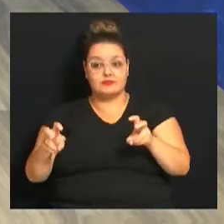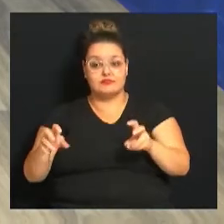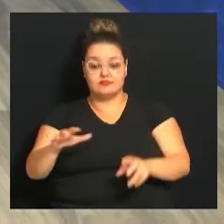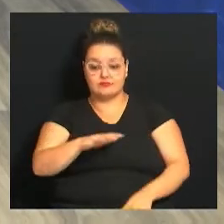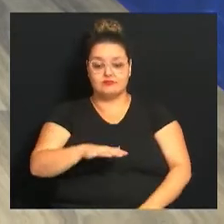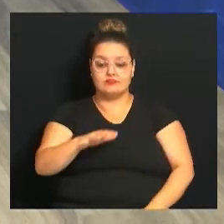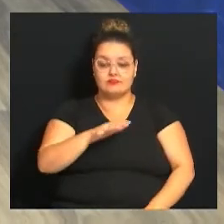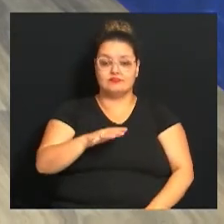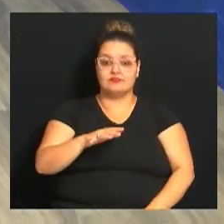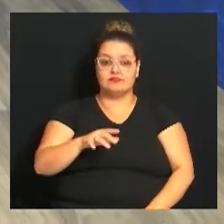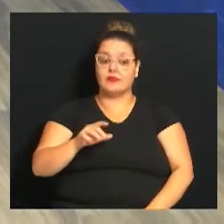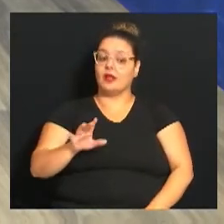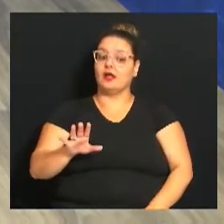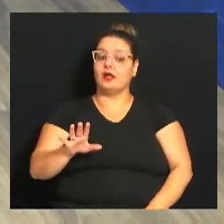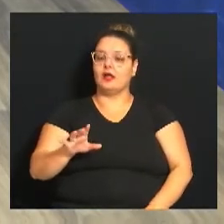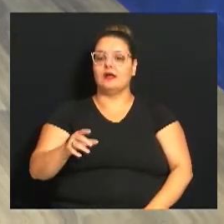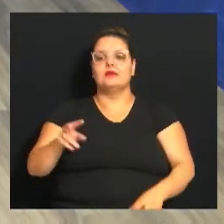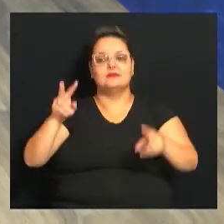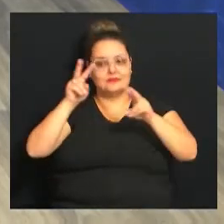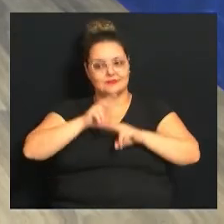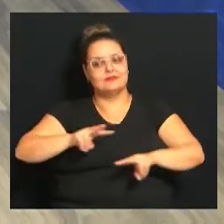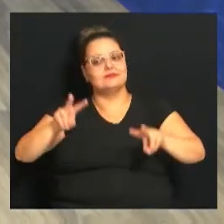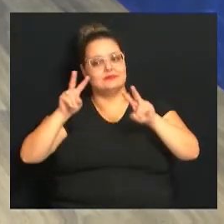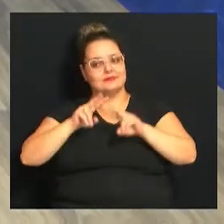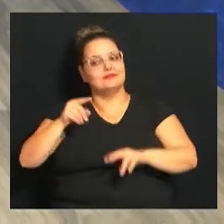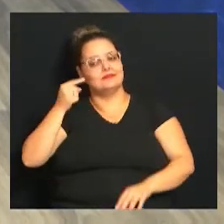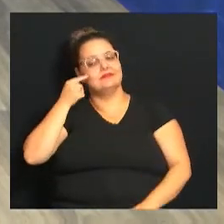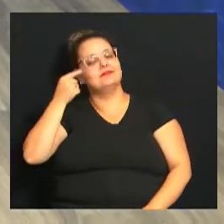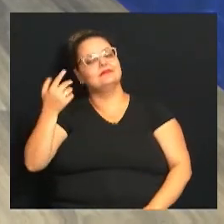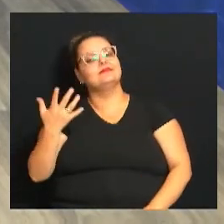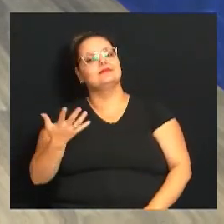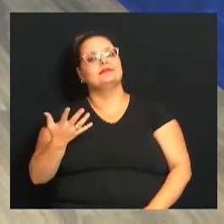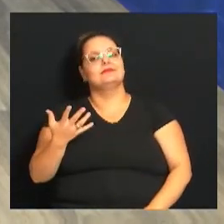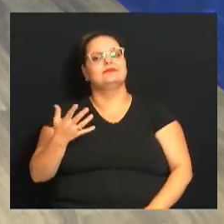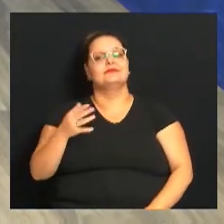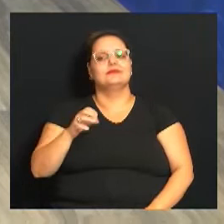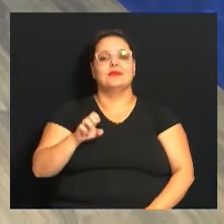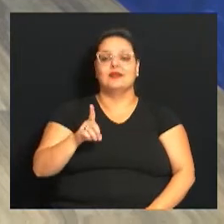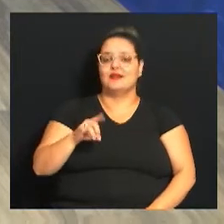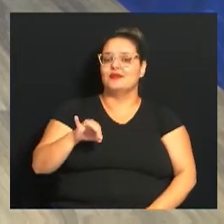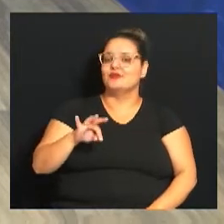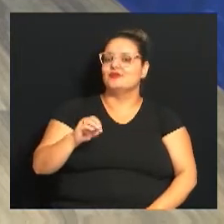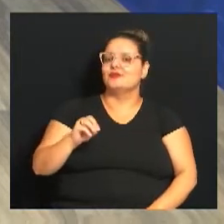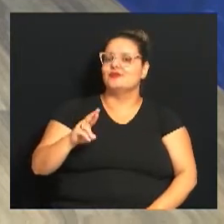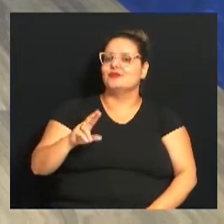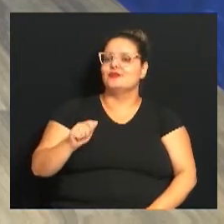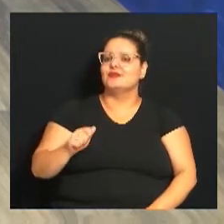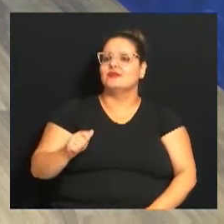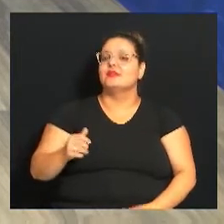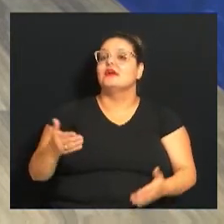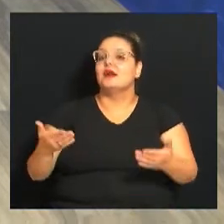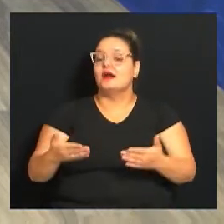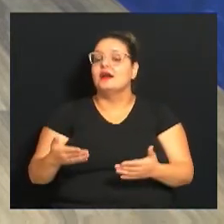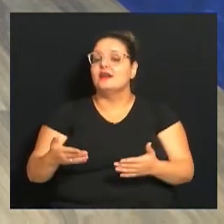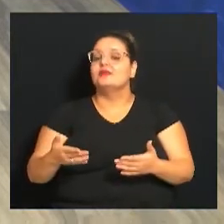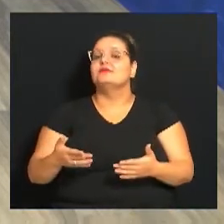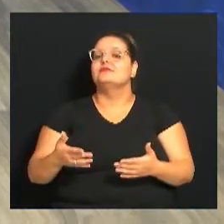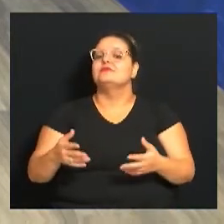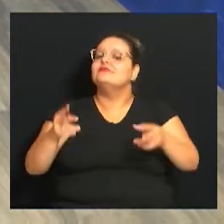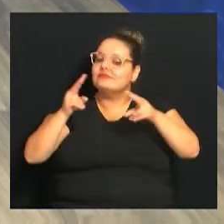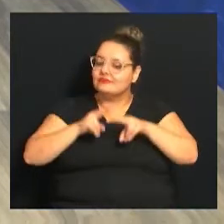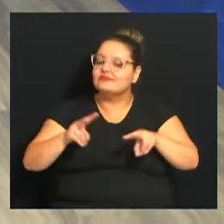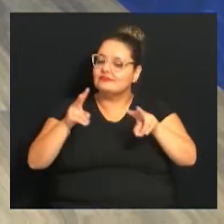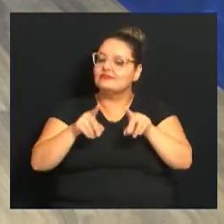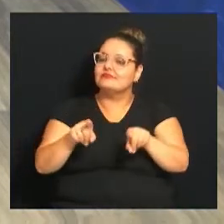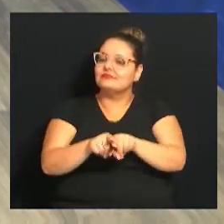da mesma maneira que você enxergou ali quando você estava na editora para o serviço de streaming, agora você enxergou também, falou,